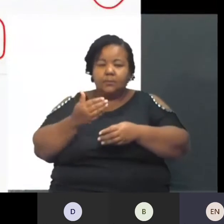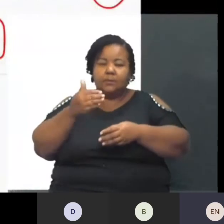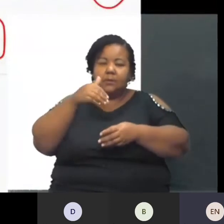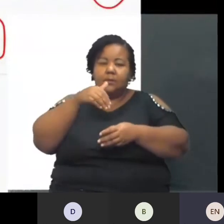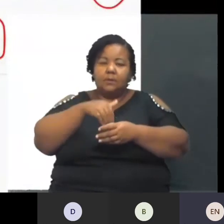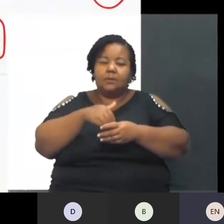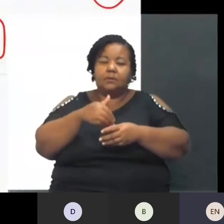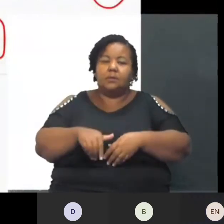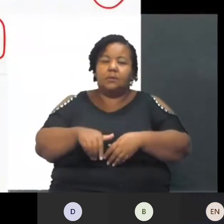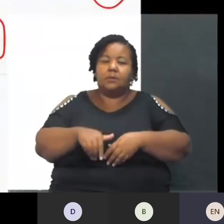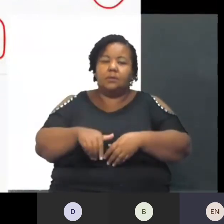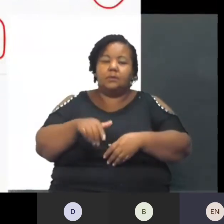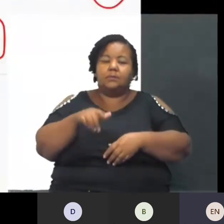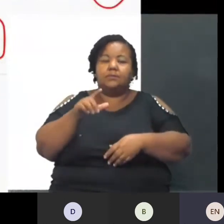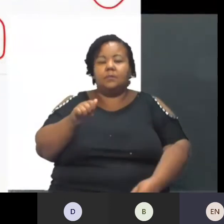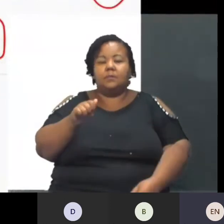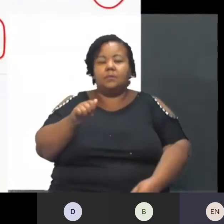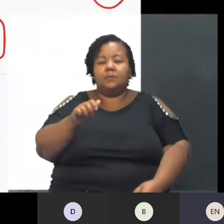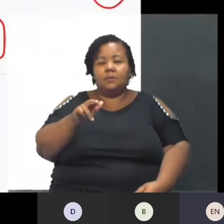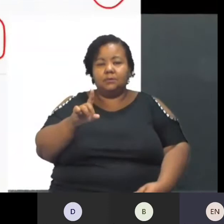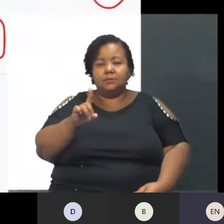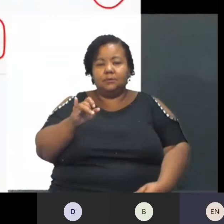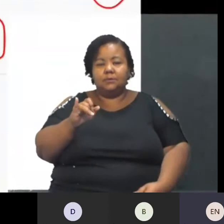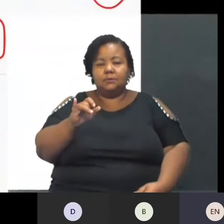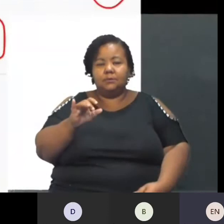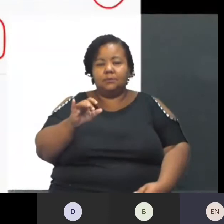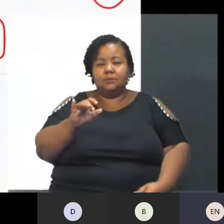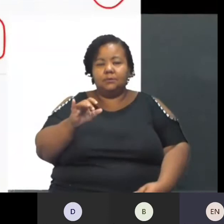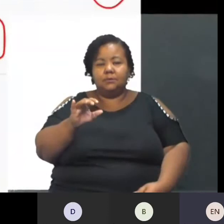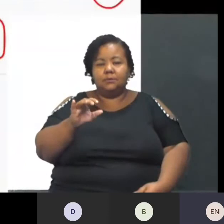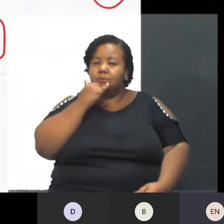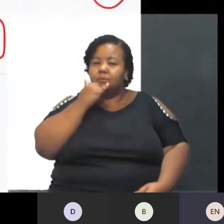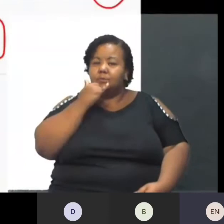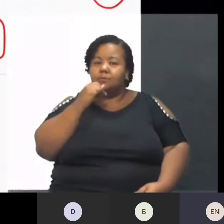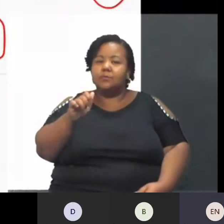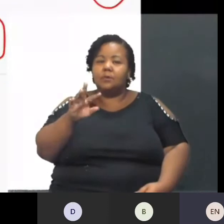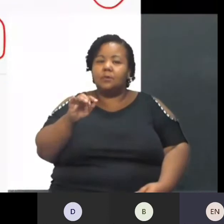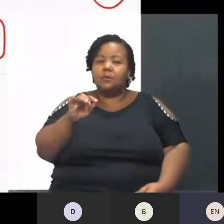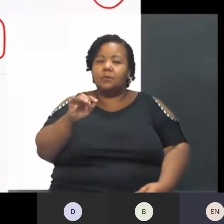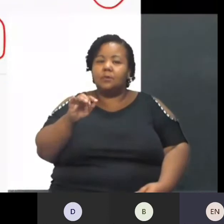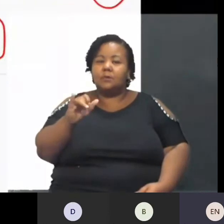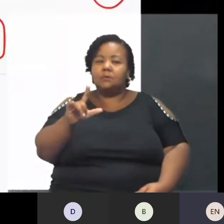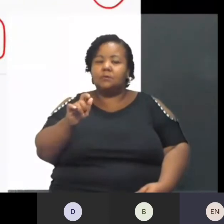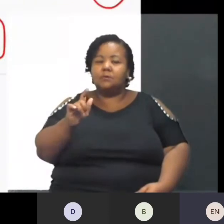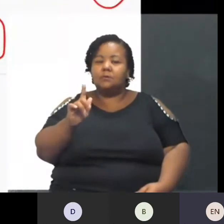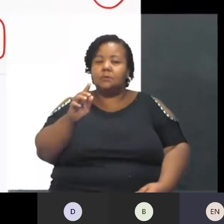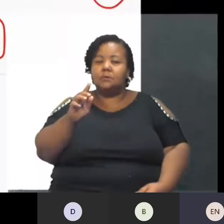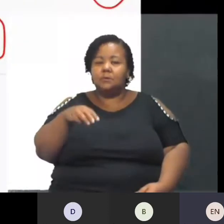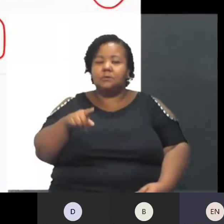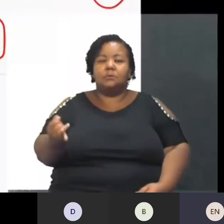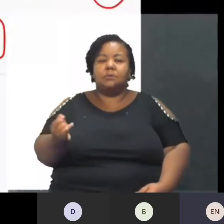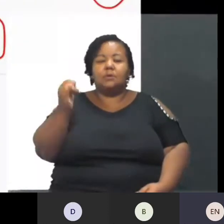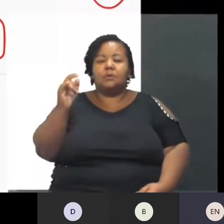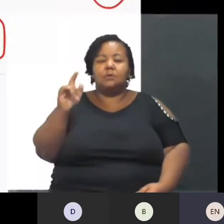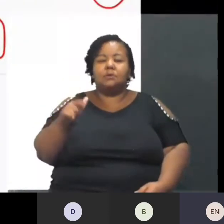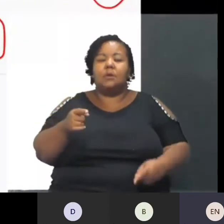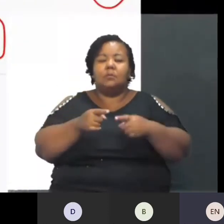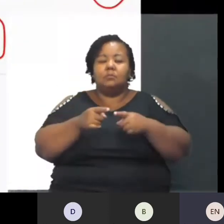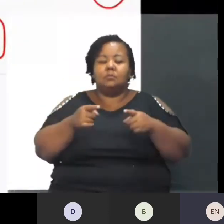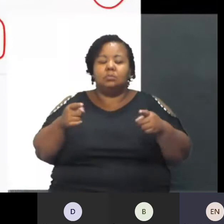tecido cartilaginoso e essa cartilagem ela é essencial para a formação e para o crescimento dos ossos